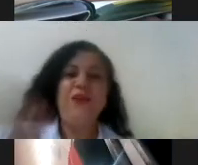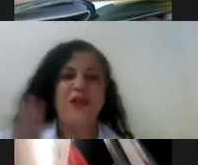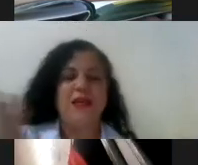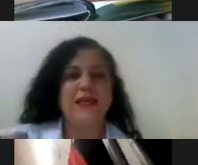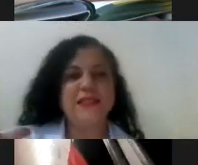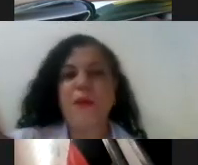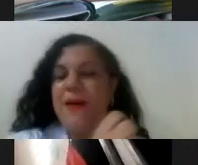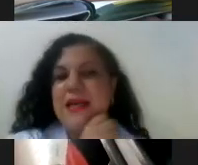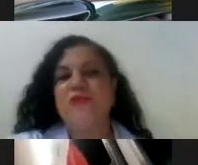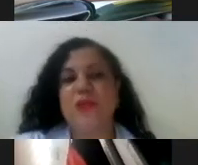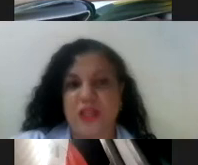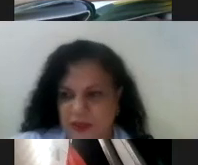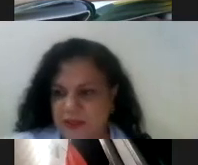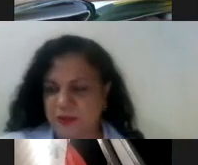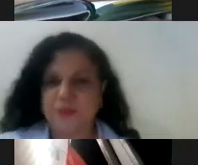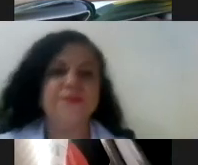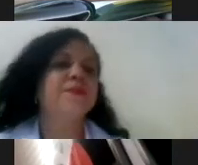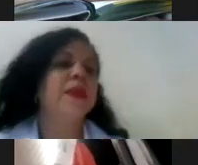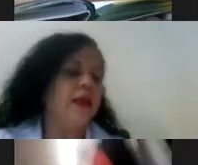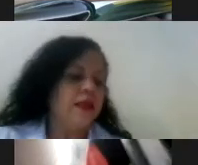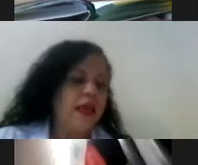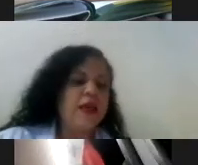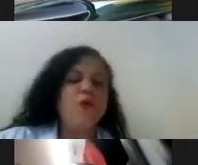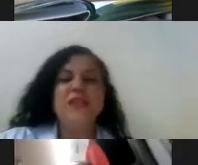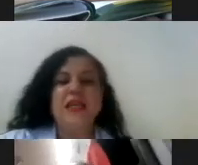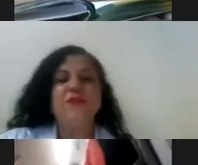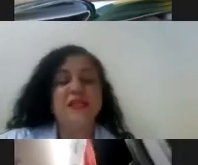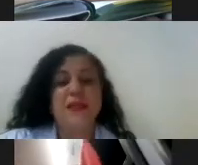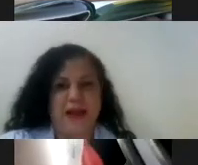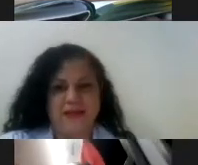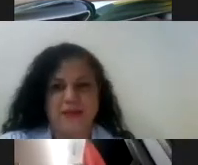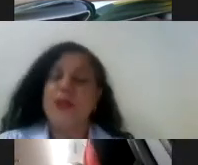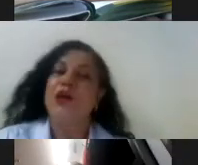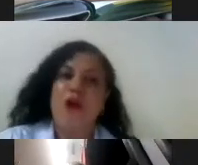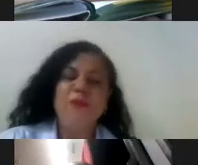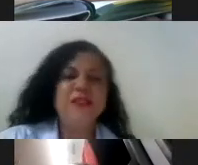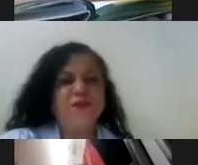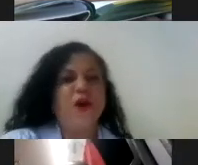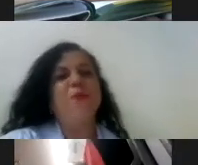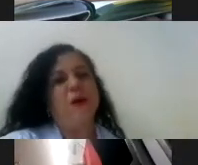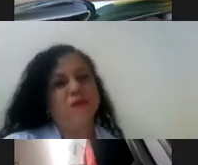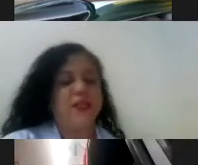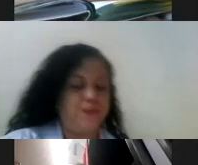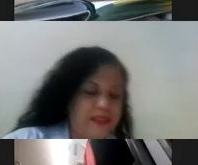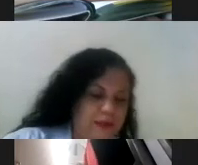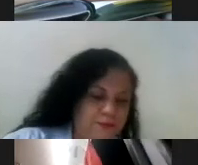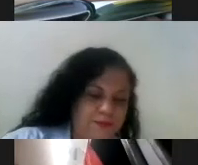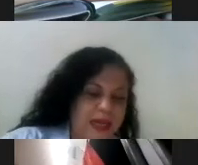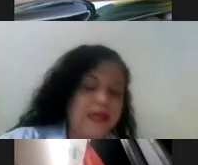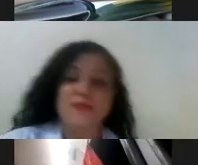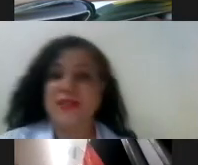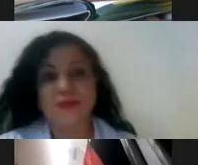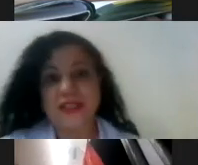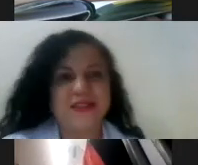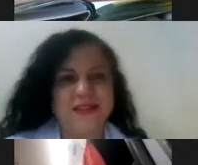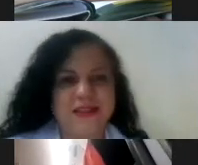direitinho. Enfim, isso é um apanhado do que nós falamos. O que eu gostaria que vocês lembrassem? Como se forma uma úlcera de pressão?